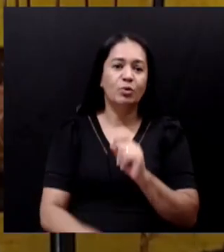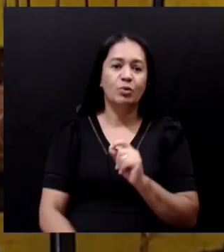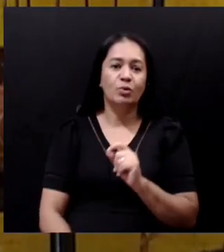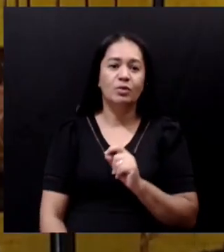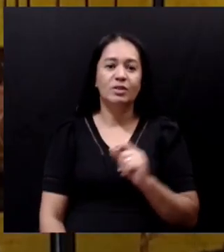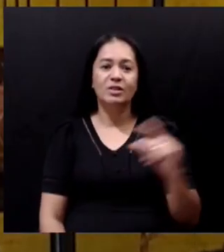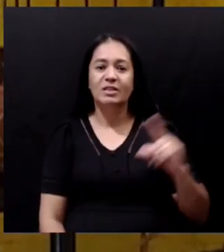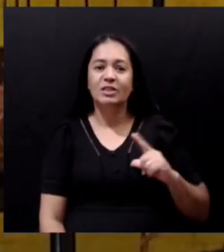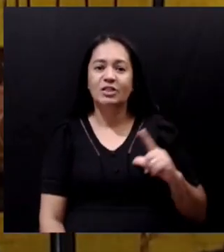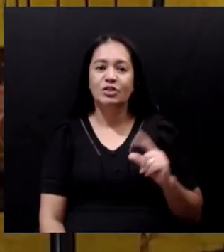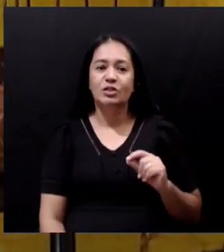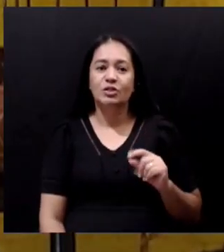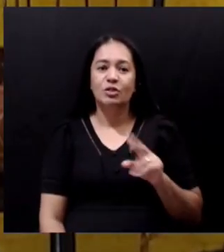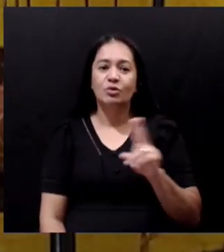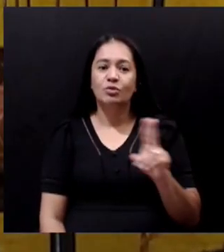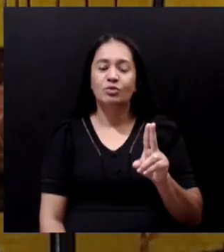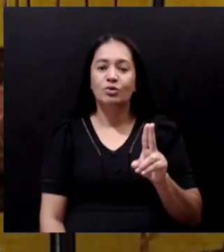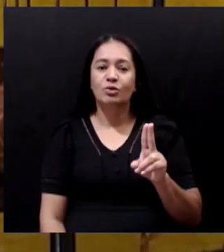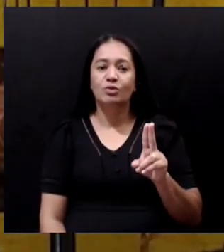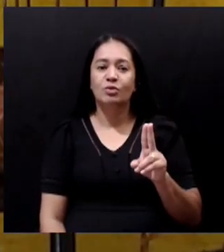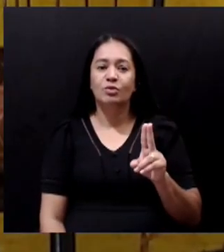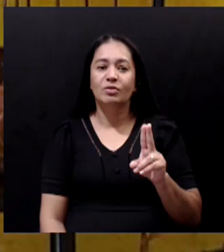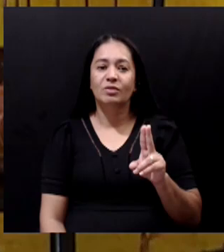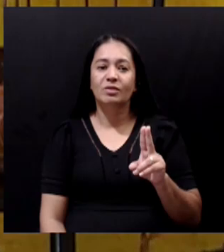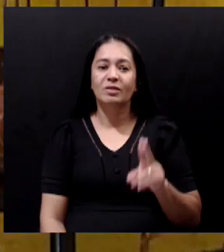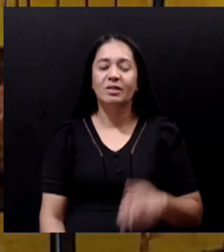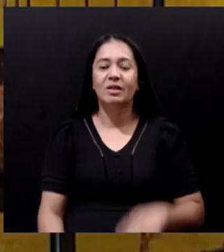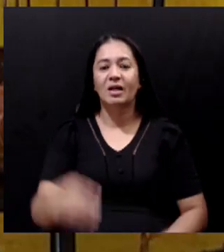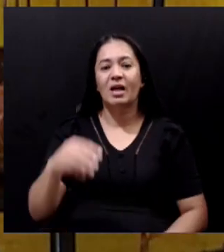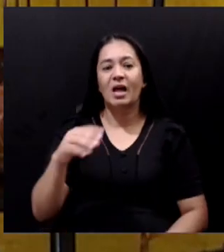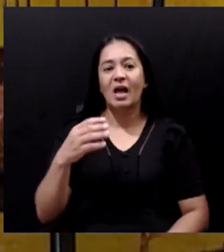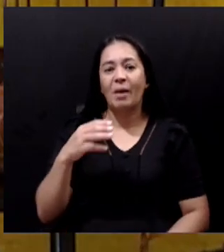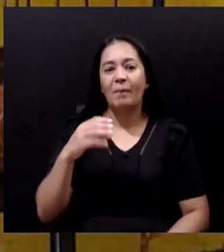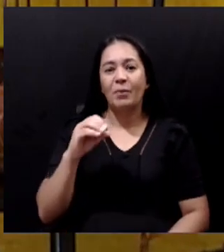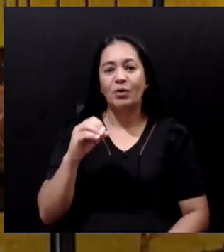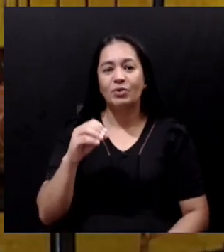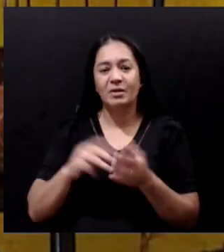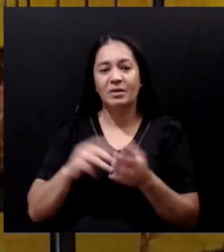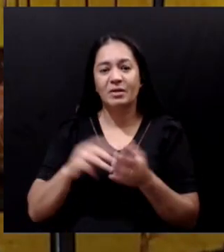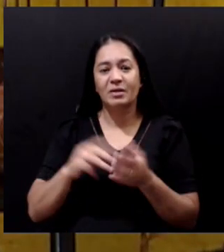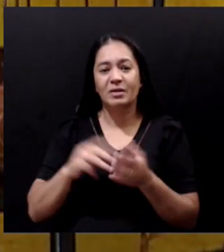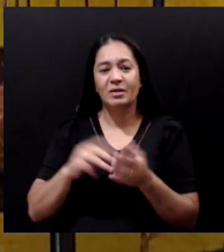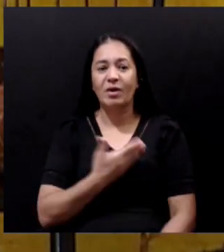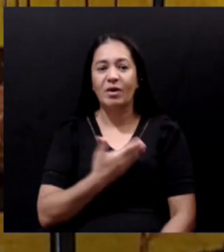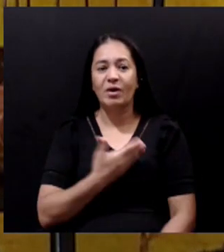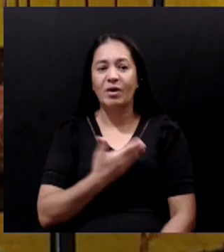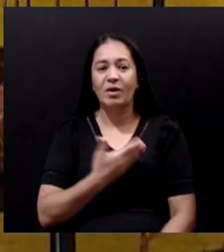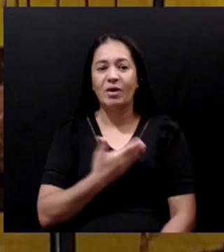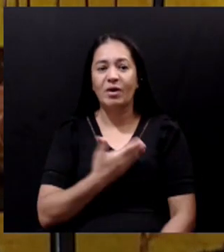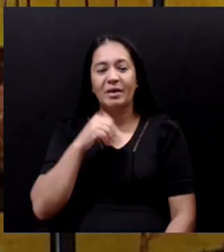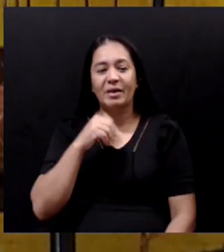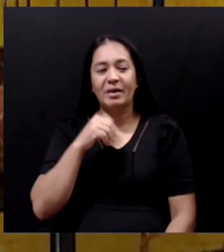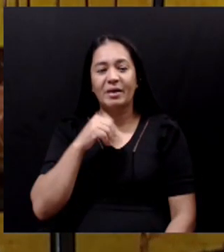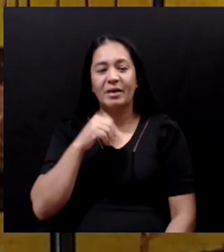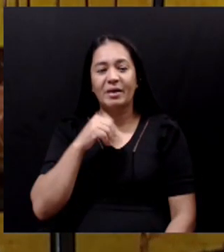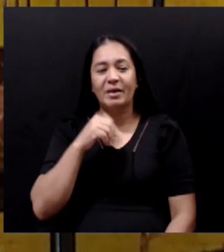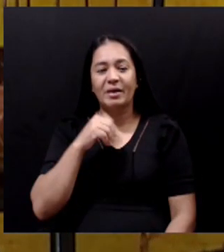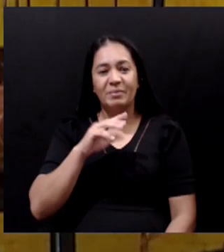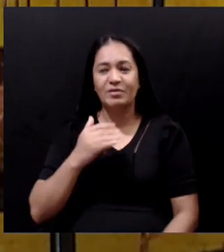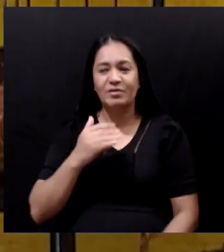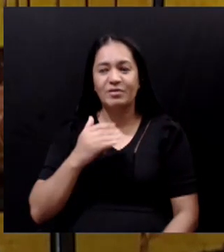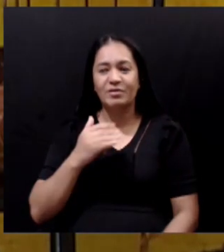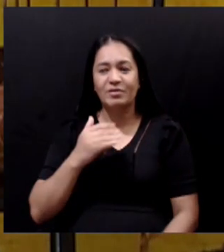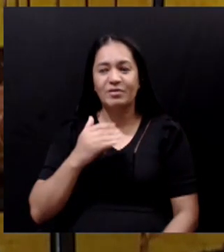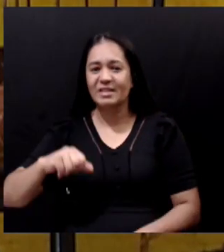nome da moça que vendia pastel no condomínio. Aí uma das minhas amigas colocaram, sim, tem sim. Aí deram o nome do